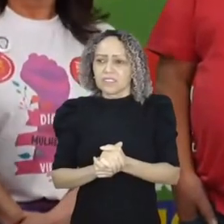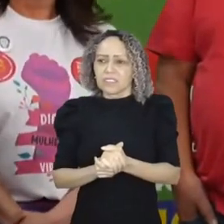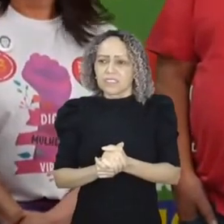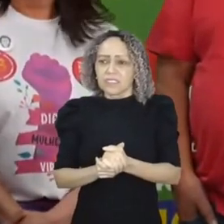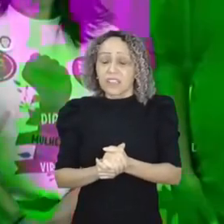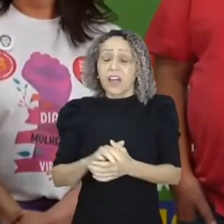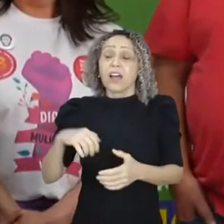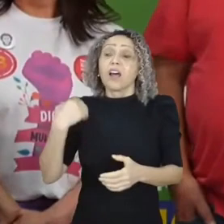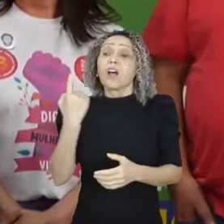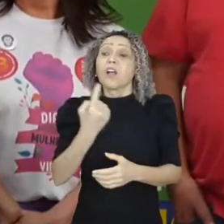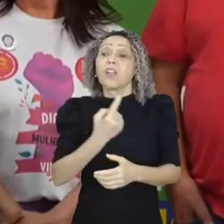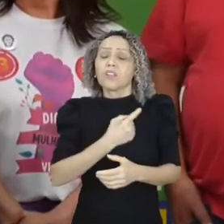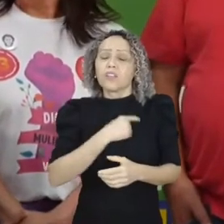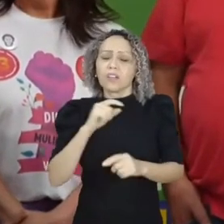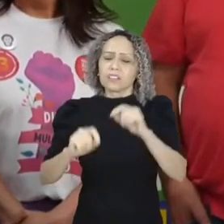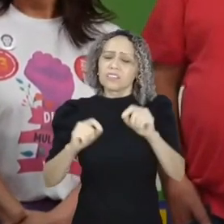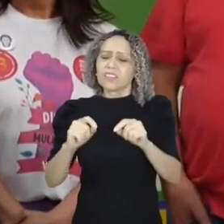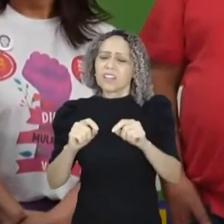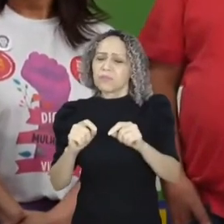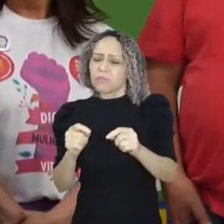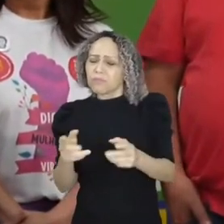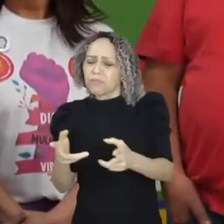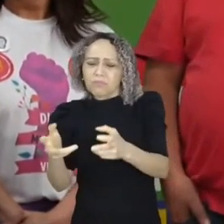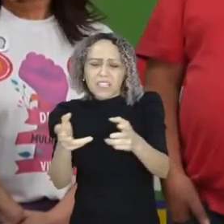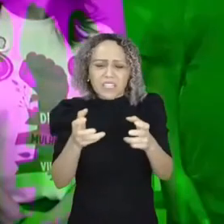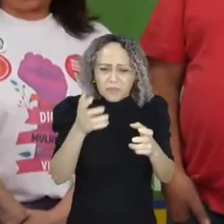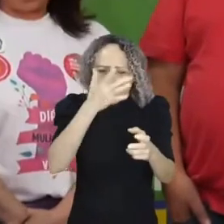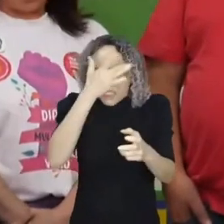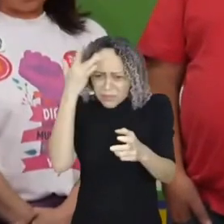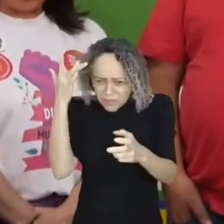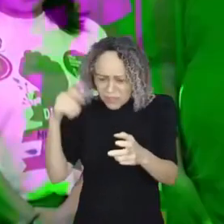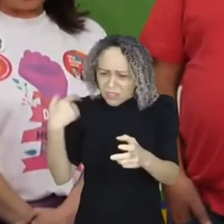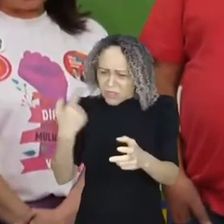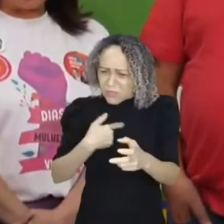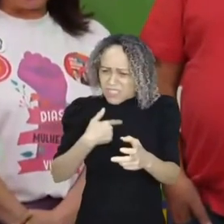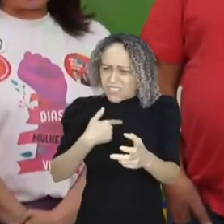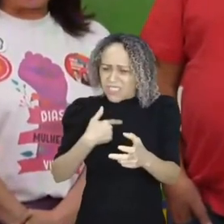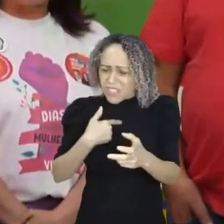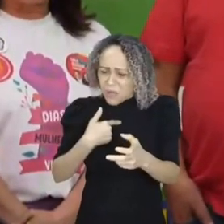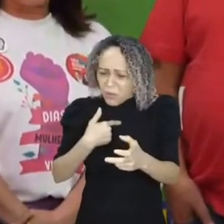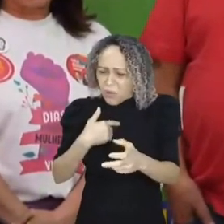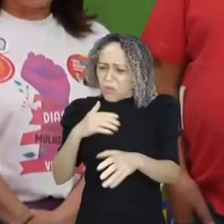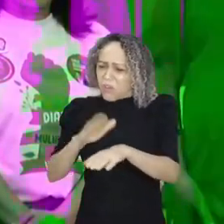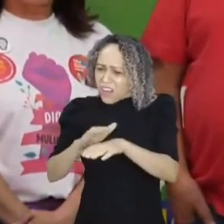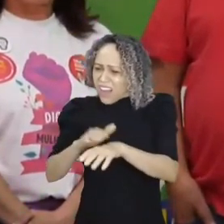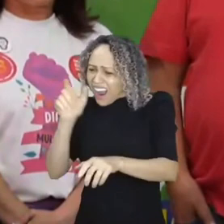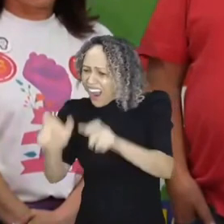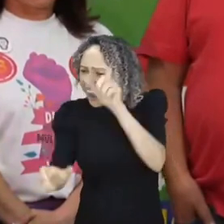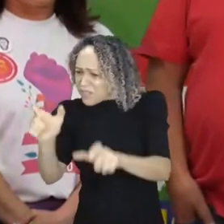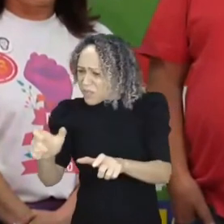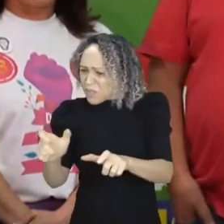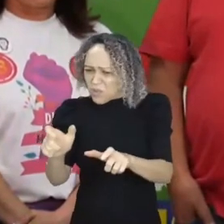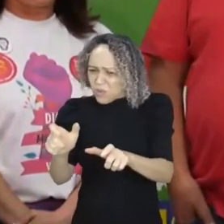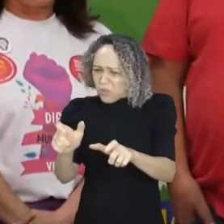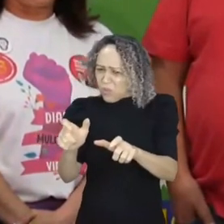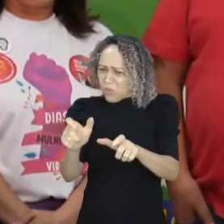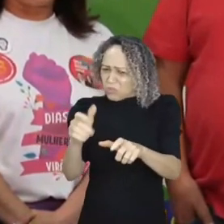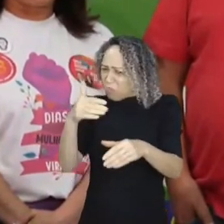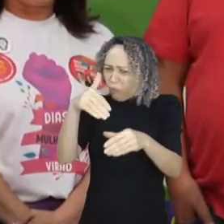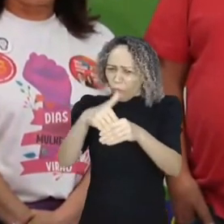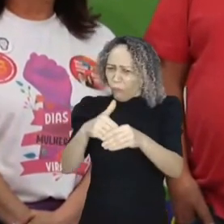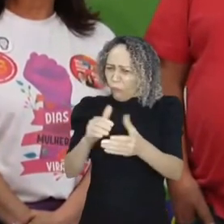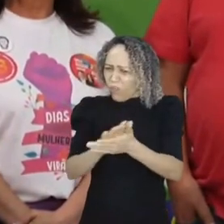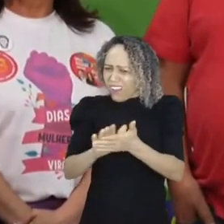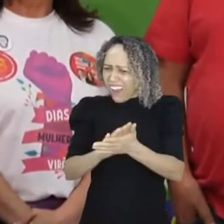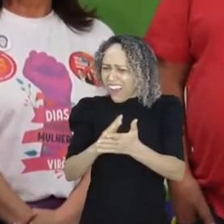Mas nós estamos pegando as pessoas e é preciso convencer as pessoas que não votaram a ir votar. É